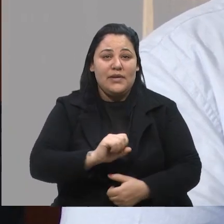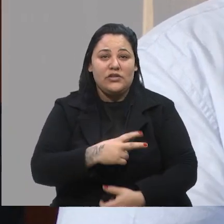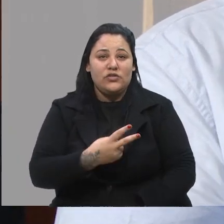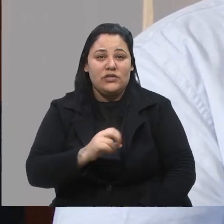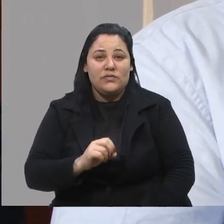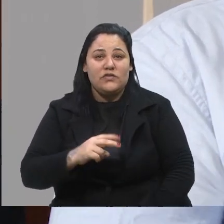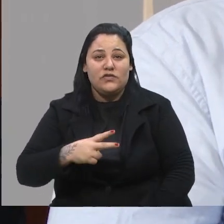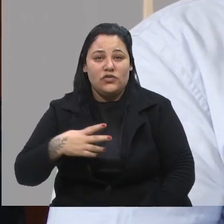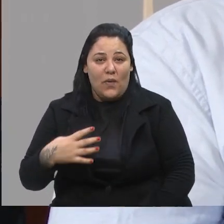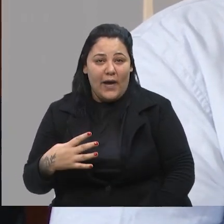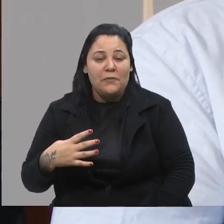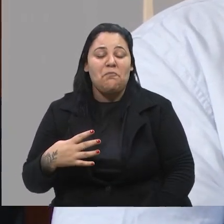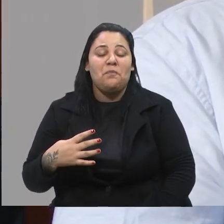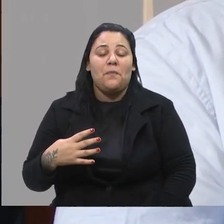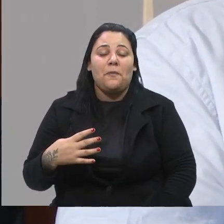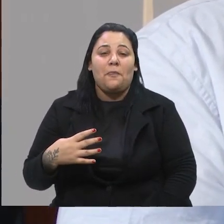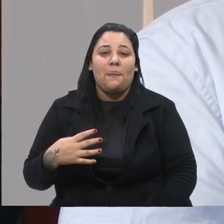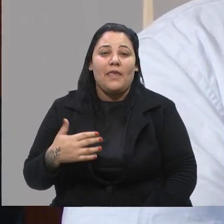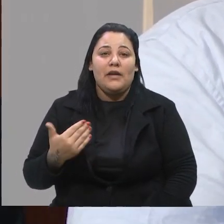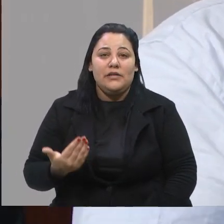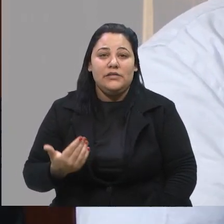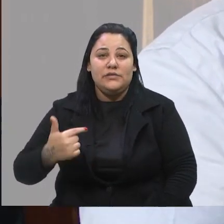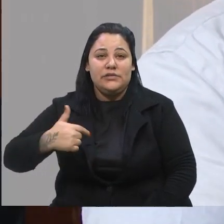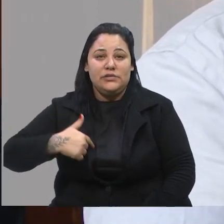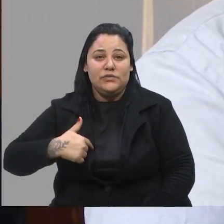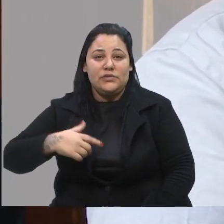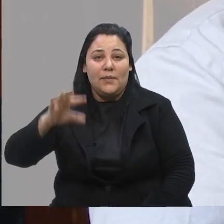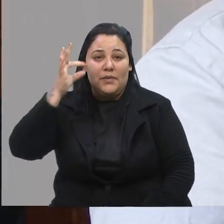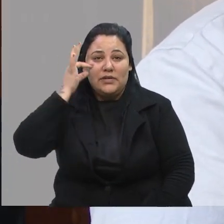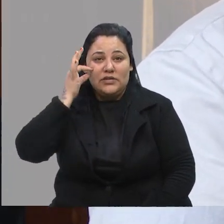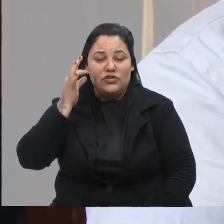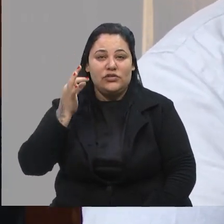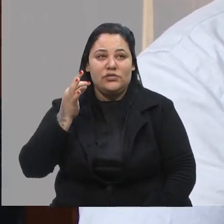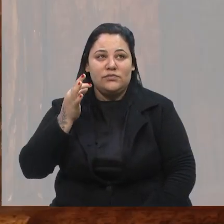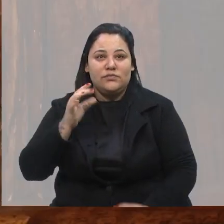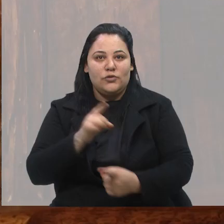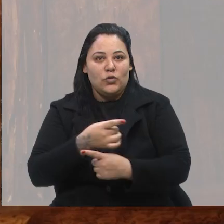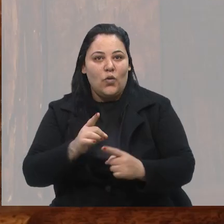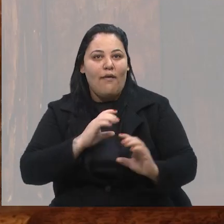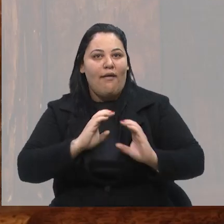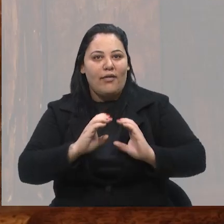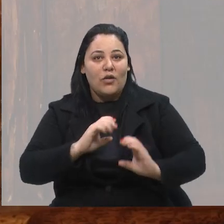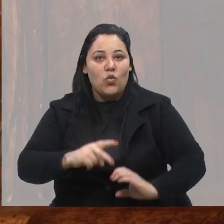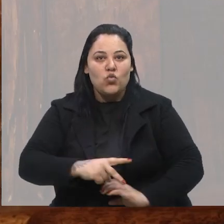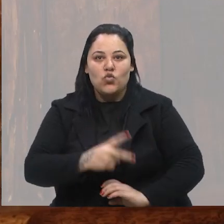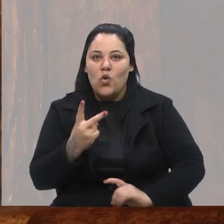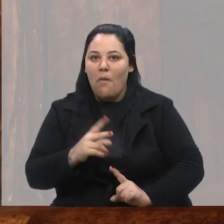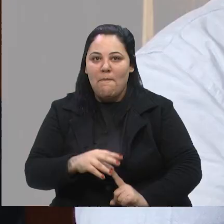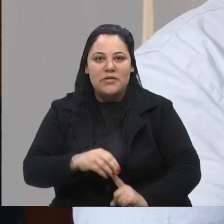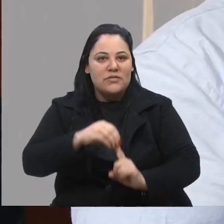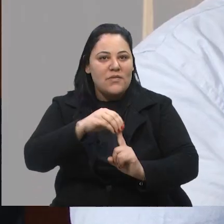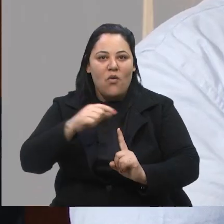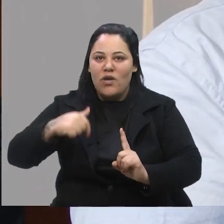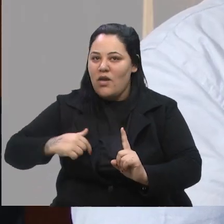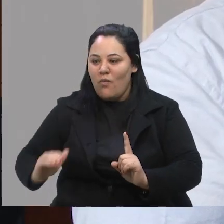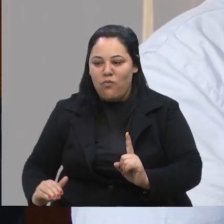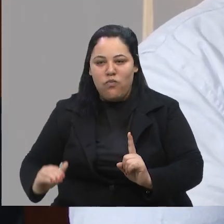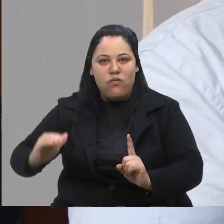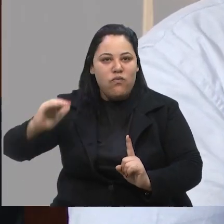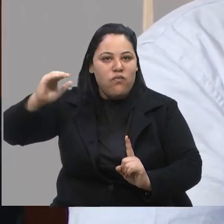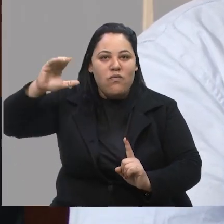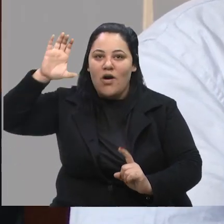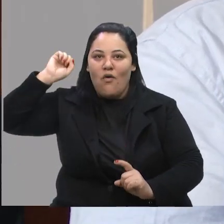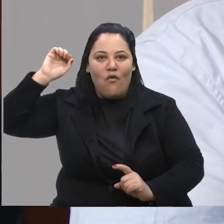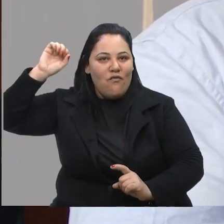vem, que eu estarei tocando com 2 ícones que eu me criei escutando,